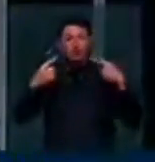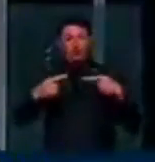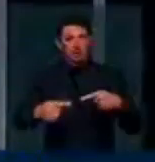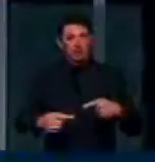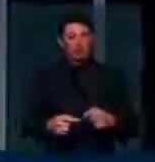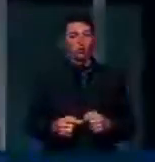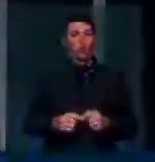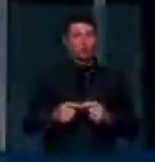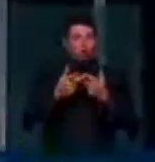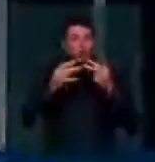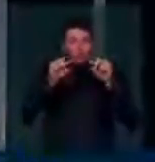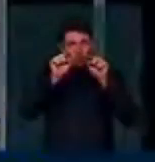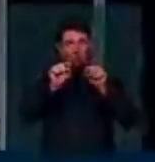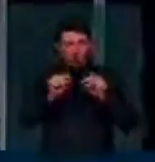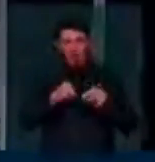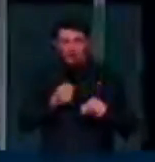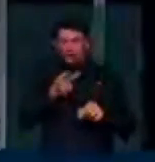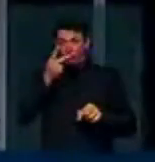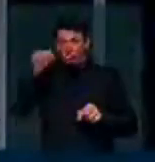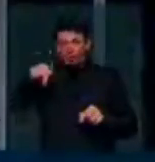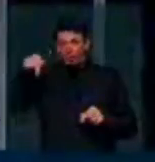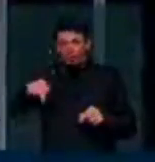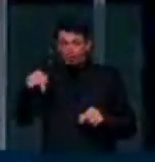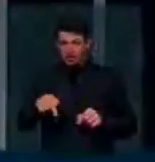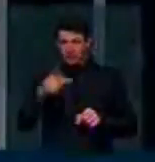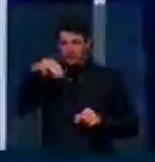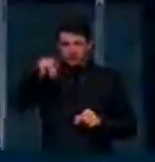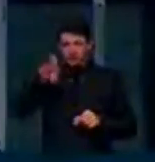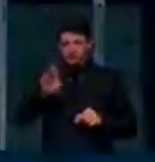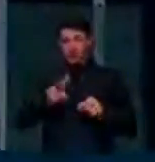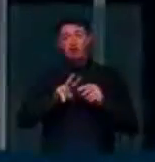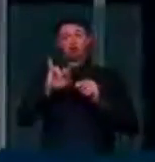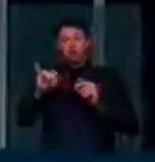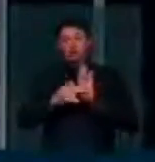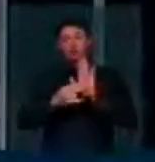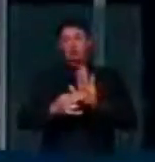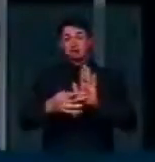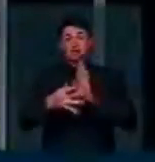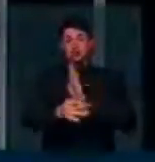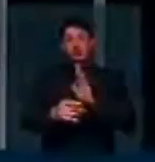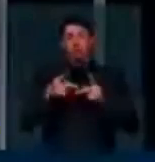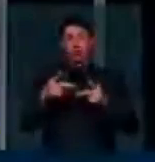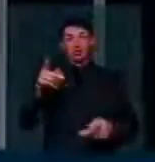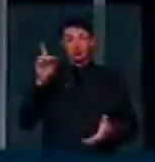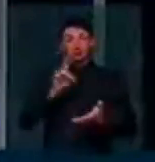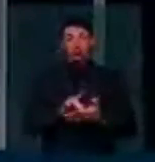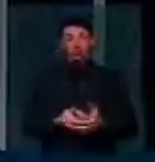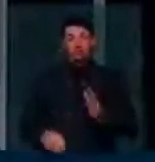eu abordei aqui. E o PMDB vai apresentar um destaque para votar o projeto original do